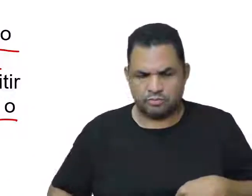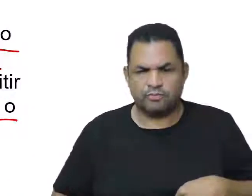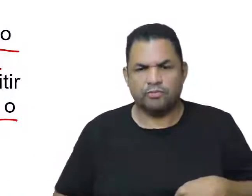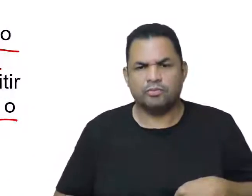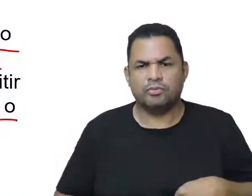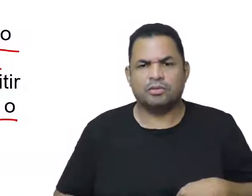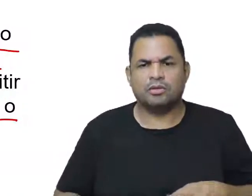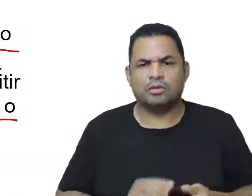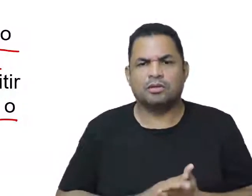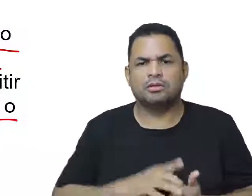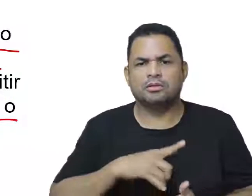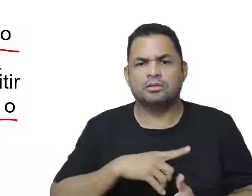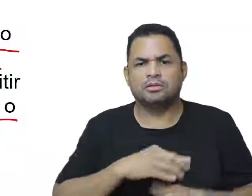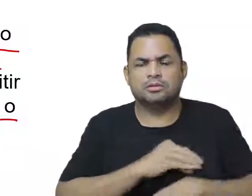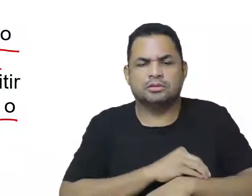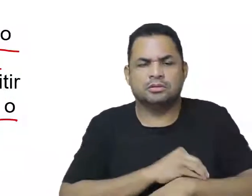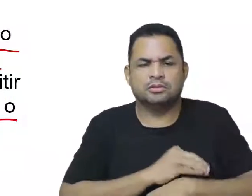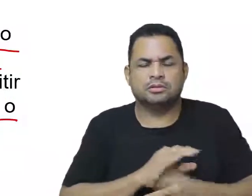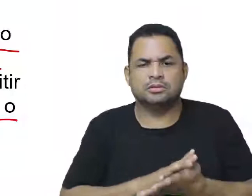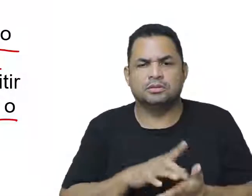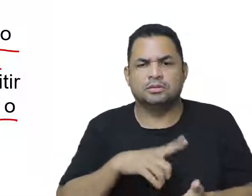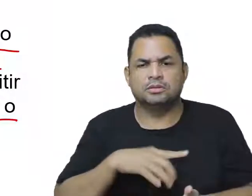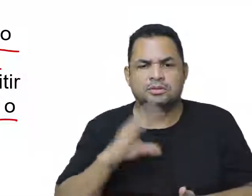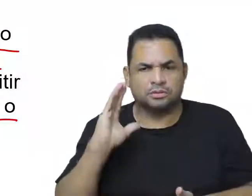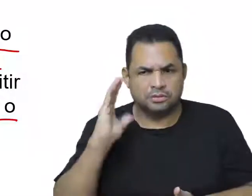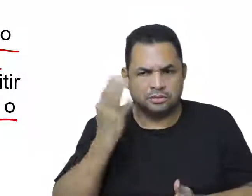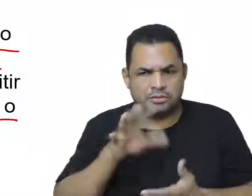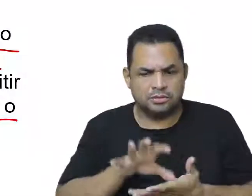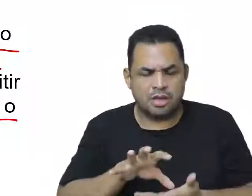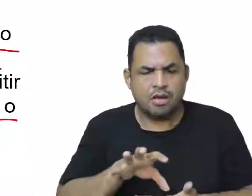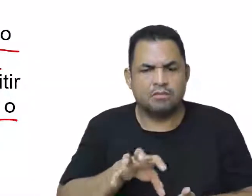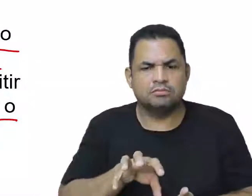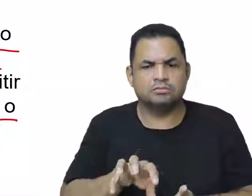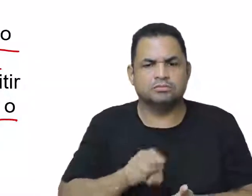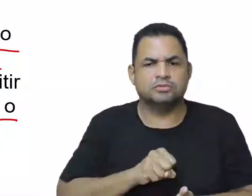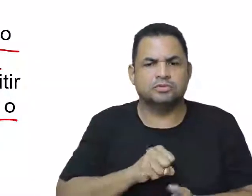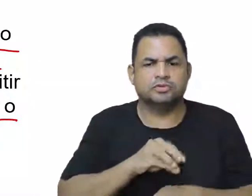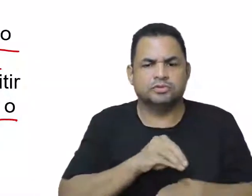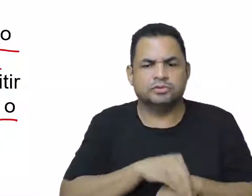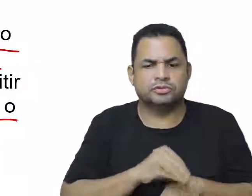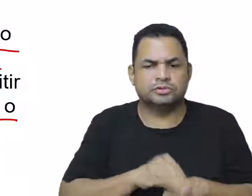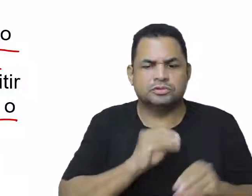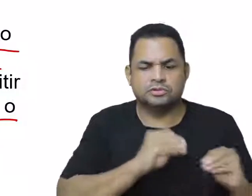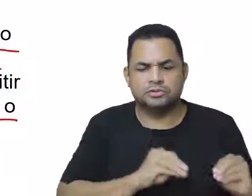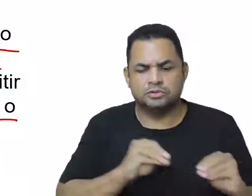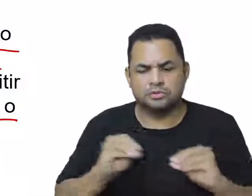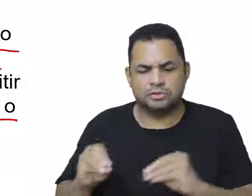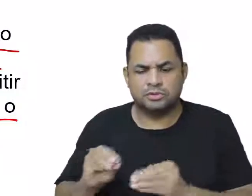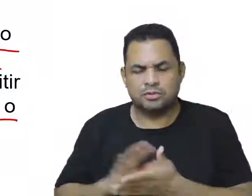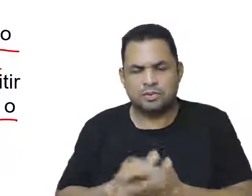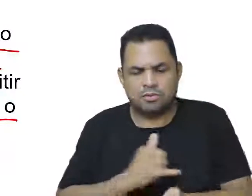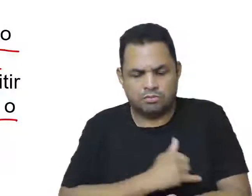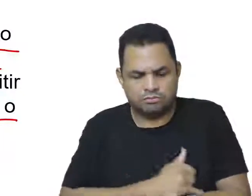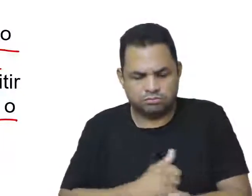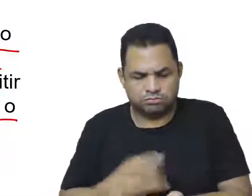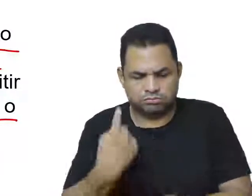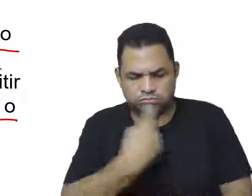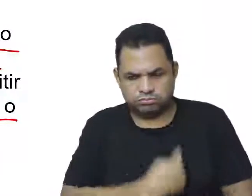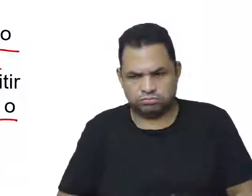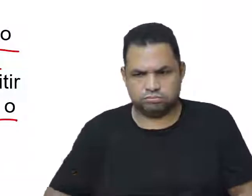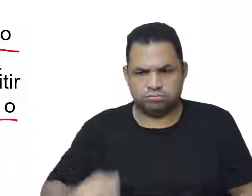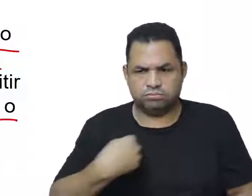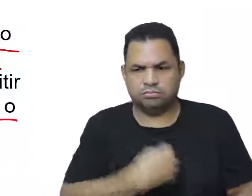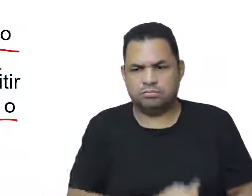tecido que tem essa capacidade, né? De absorver os nutrientes e passar para o sangue. Legal? Então, epitélio